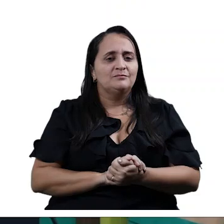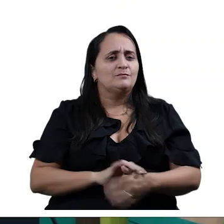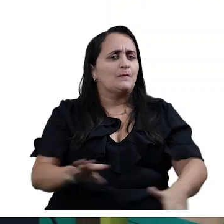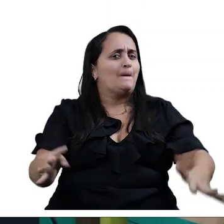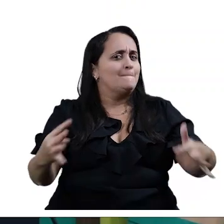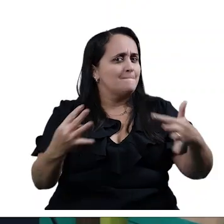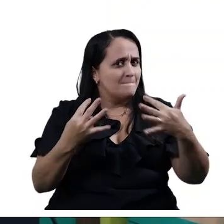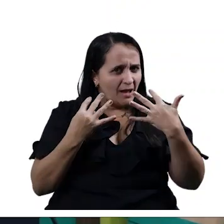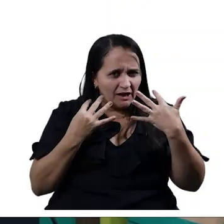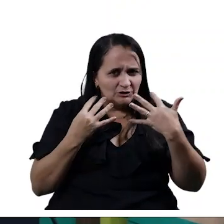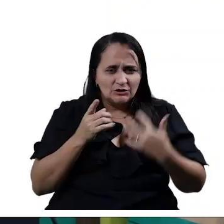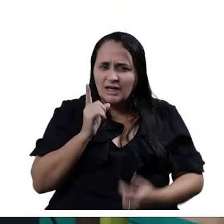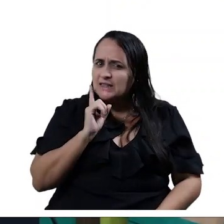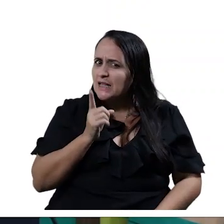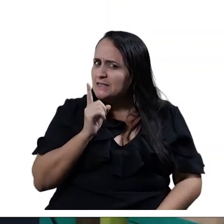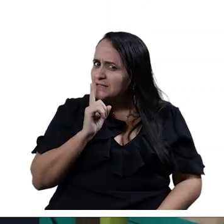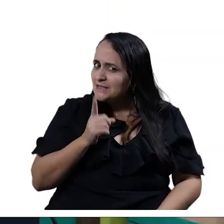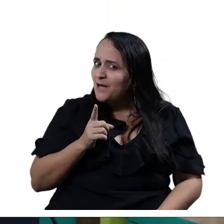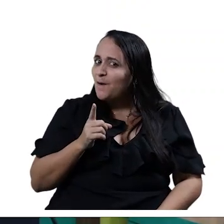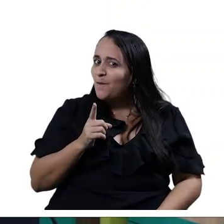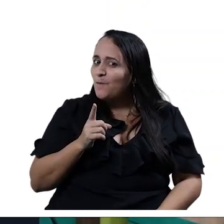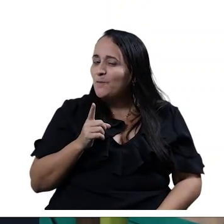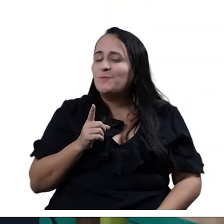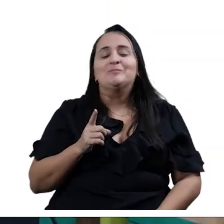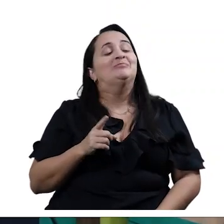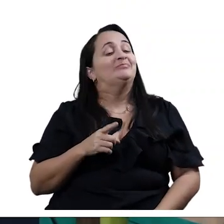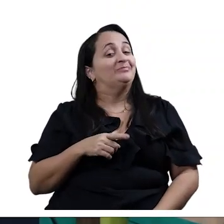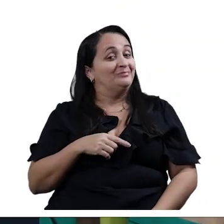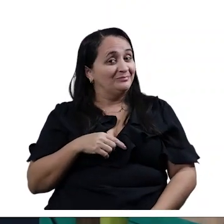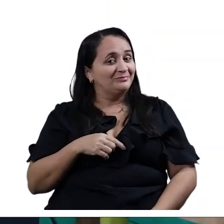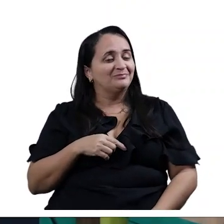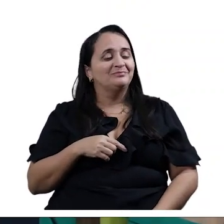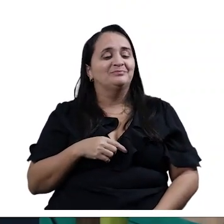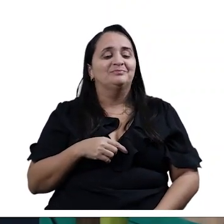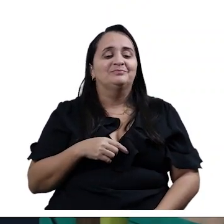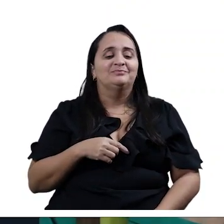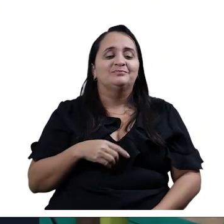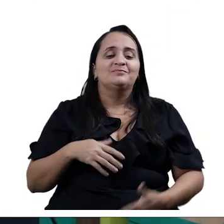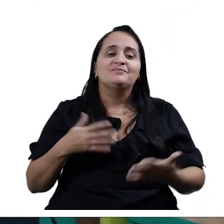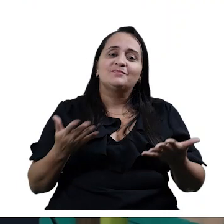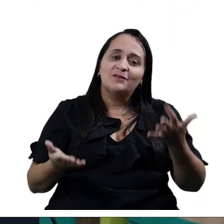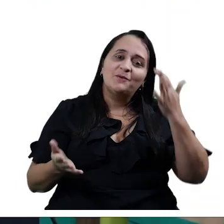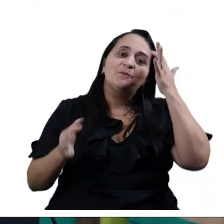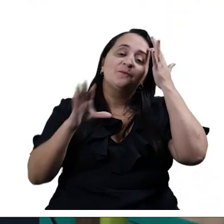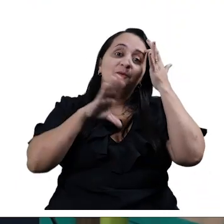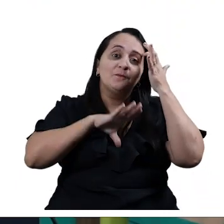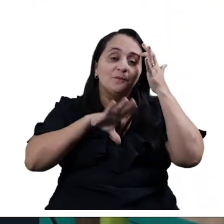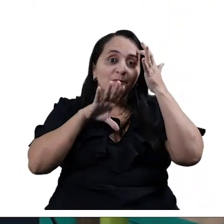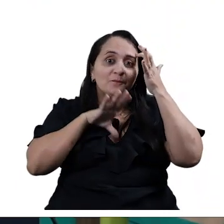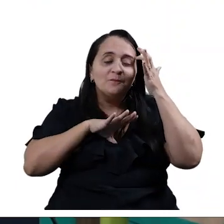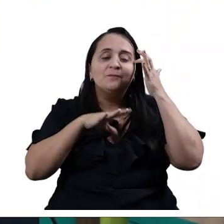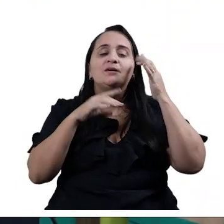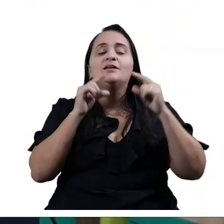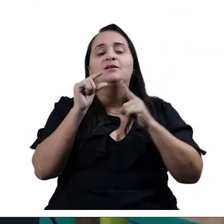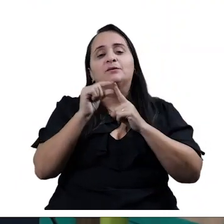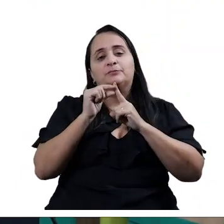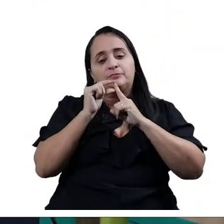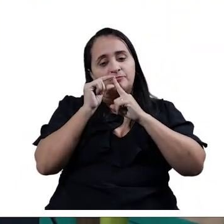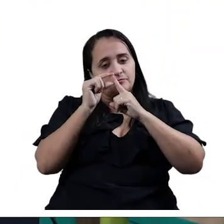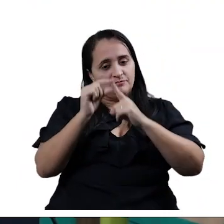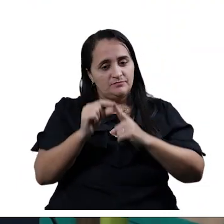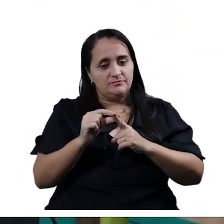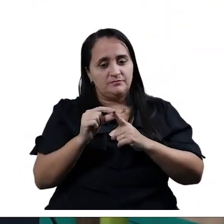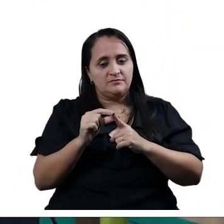firmeza, preste atenção mesmo. Pois é, português é isso. A gente usa